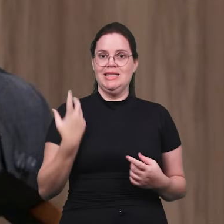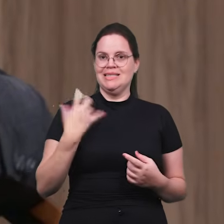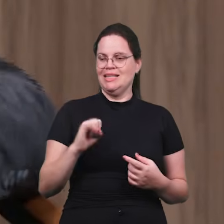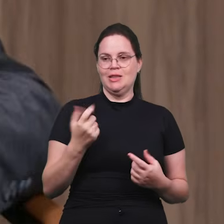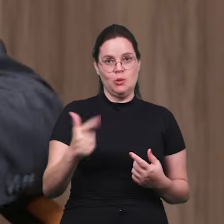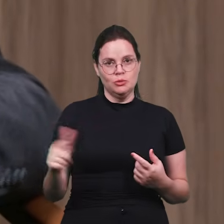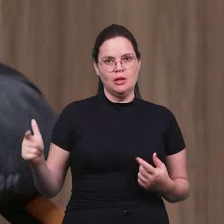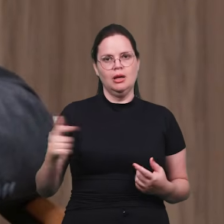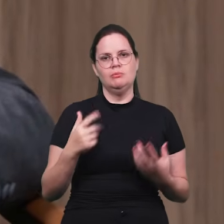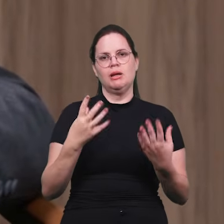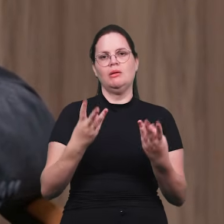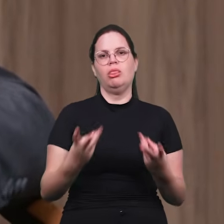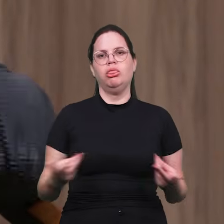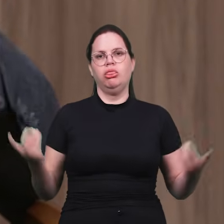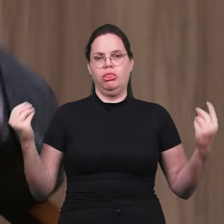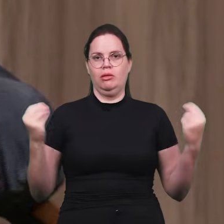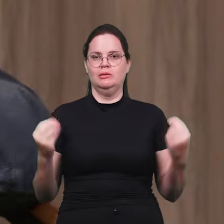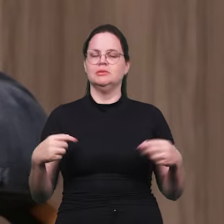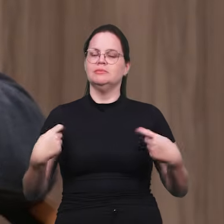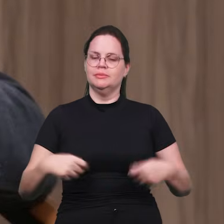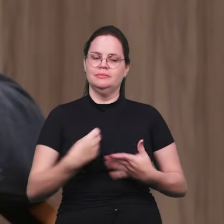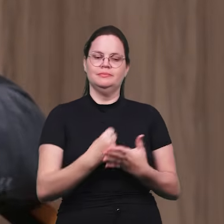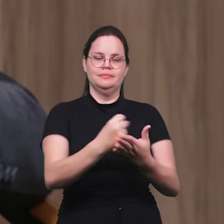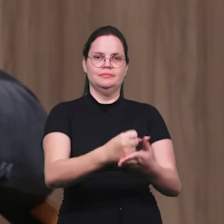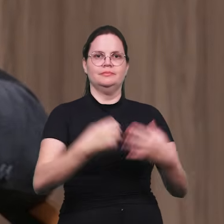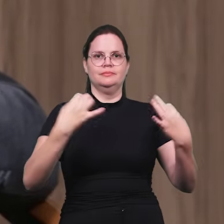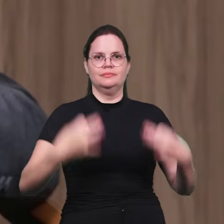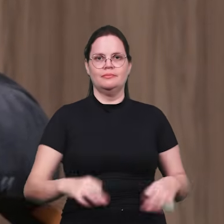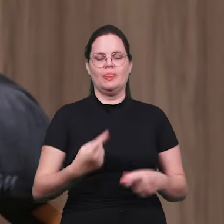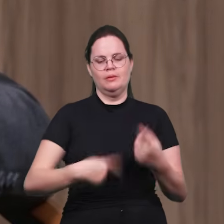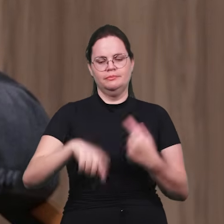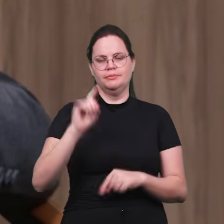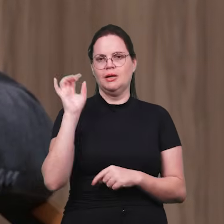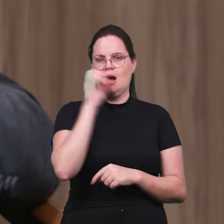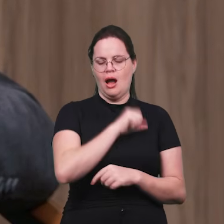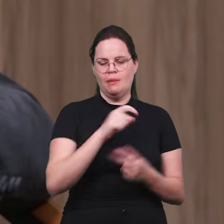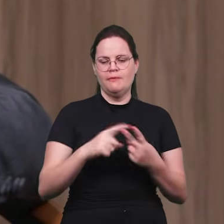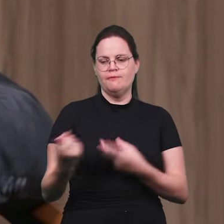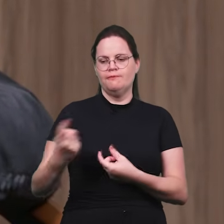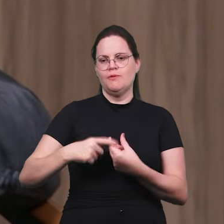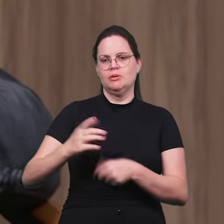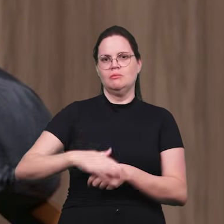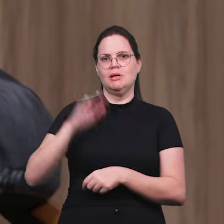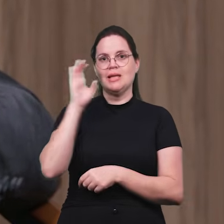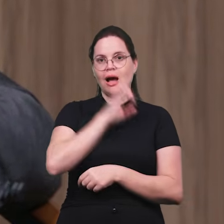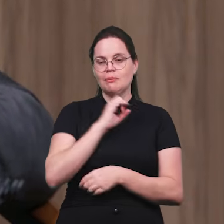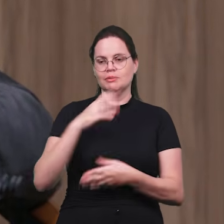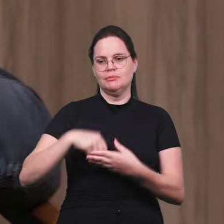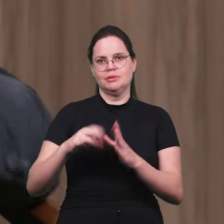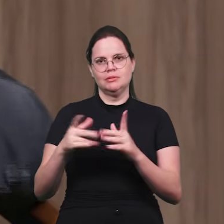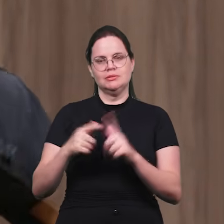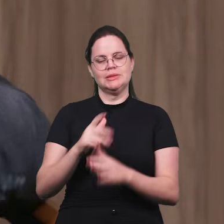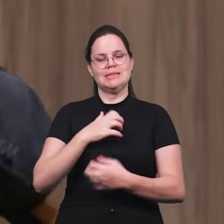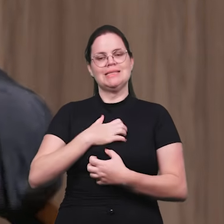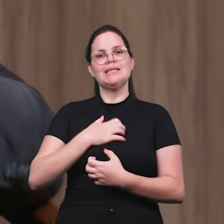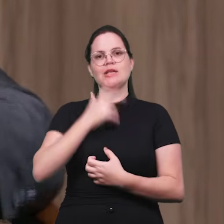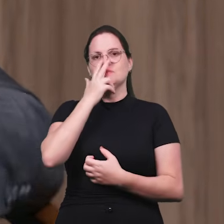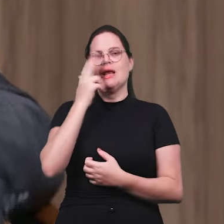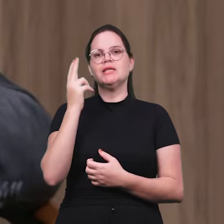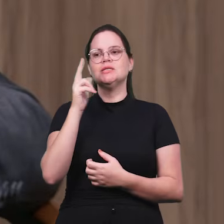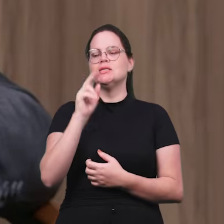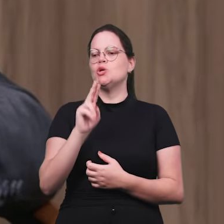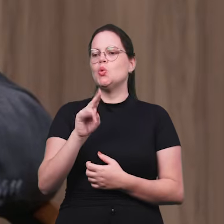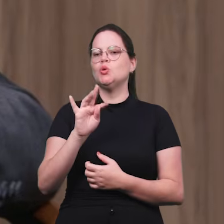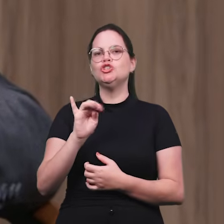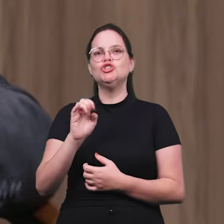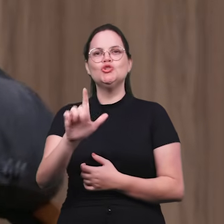ela for efetiva e no tempo correto, nós vamos ter esse idoso. A recuperação é mais rápida, ele volta mais rápido, ele se sente útil porque teve